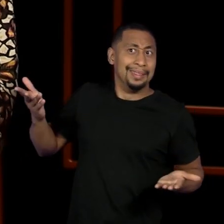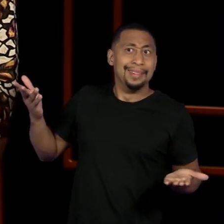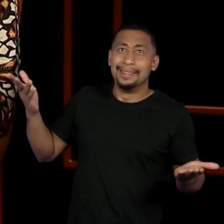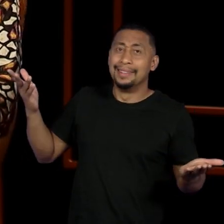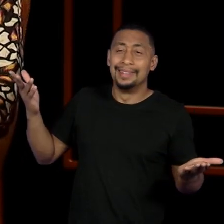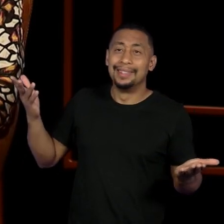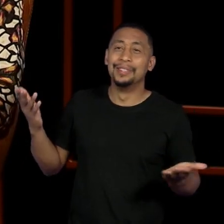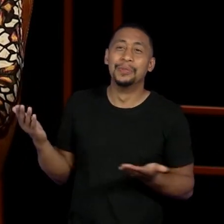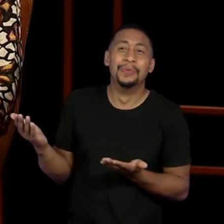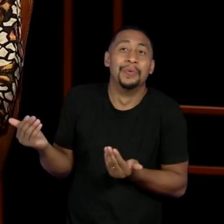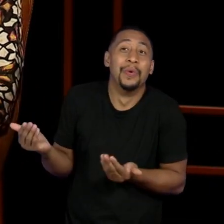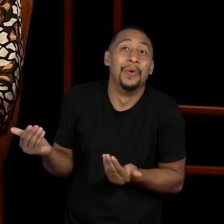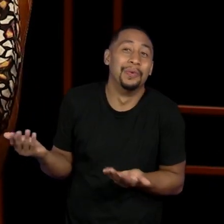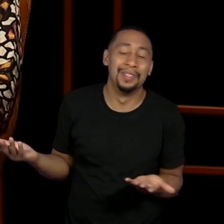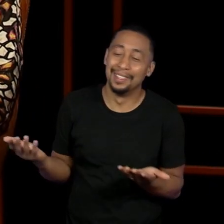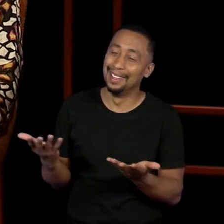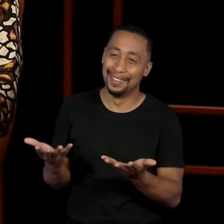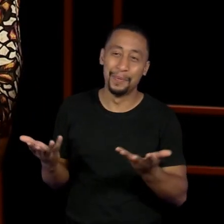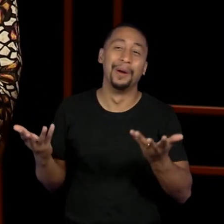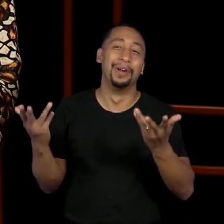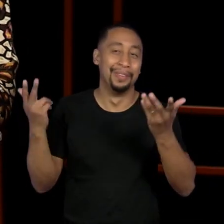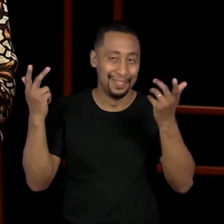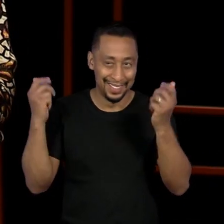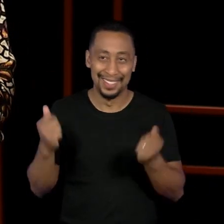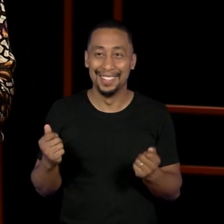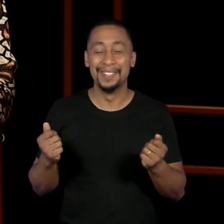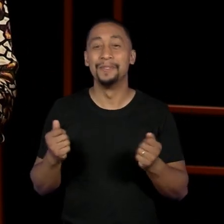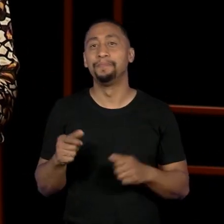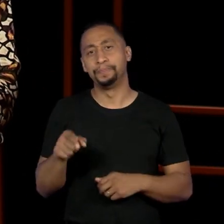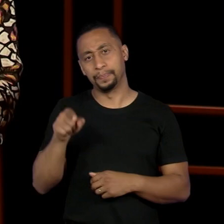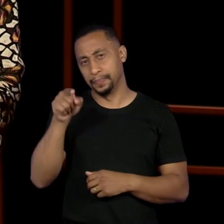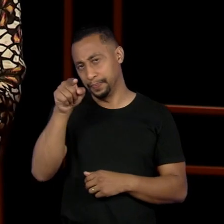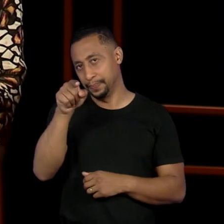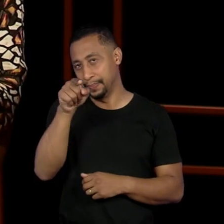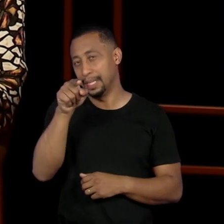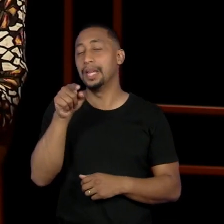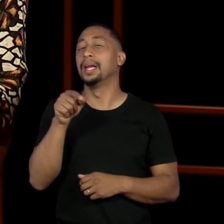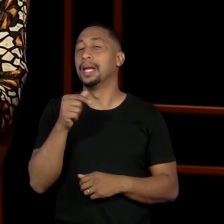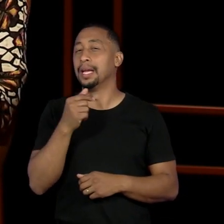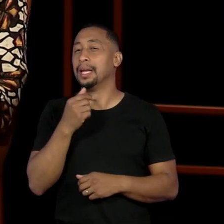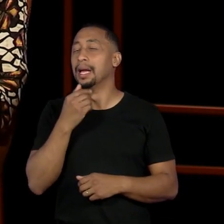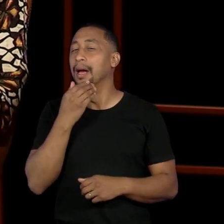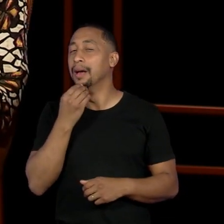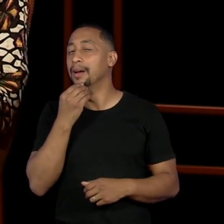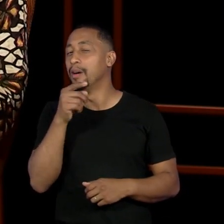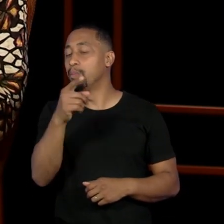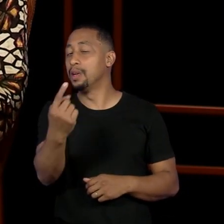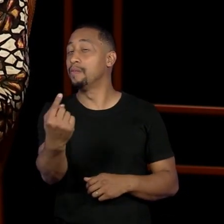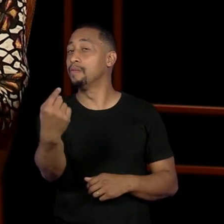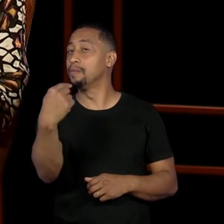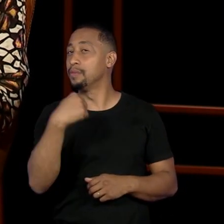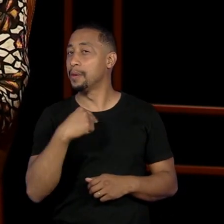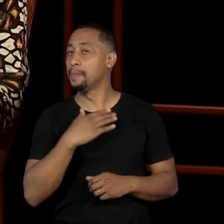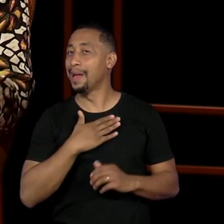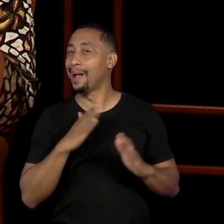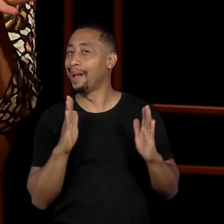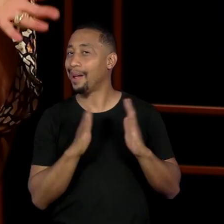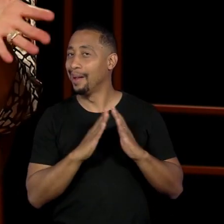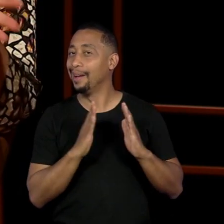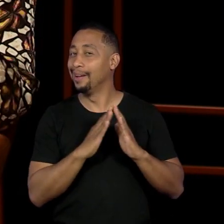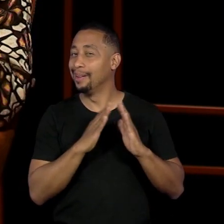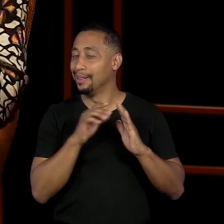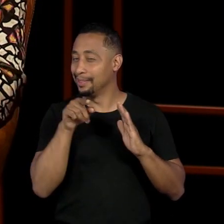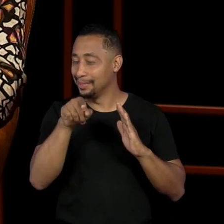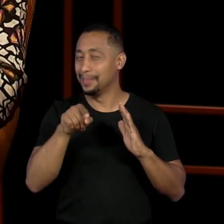Ai, que maravilha. Então, o Cleiton apareceu lá em casa, ele estava realmente nessa viagem, entre